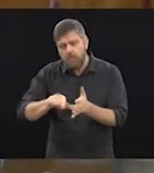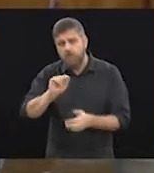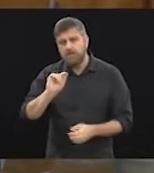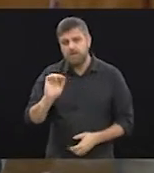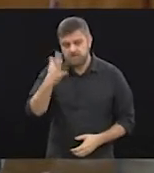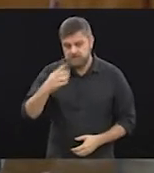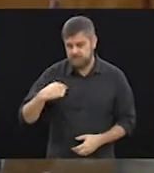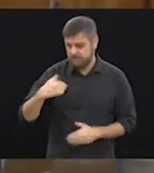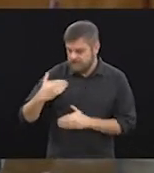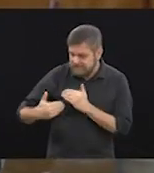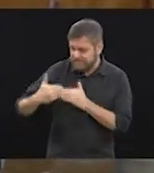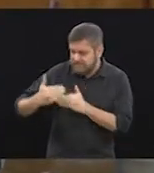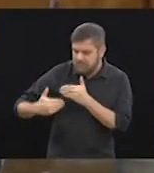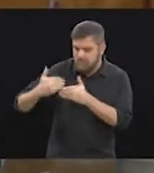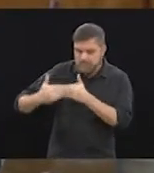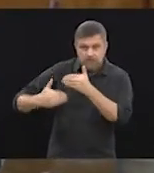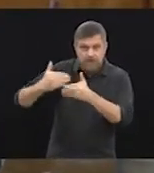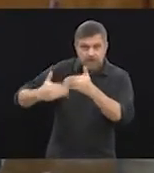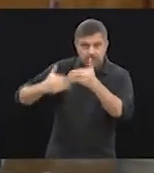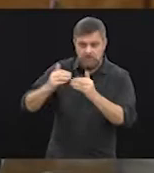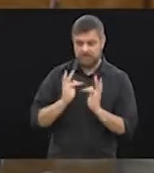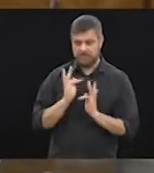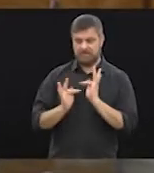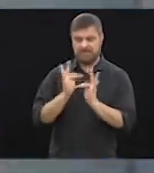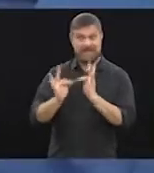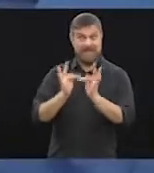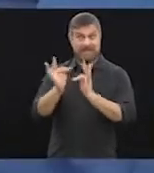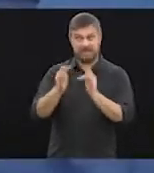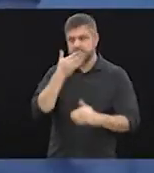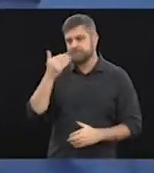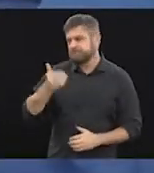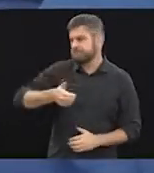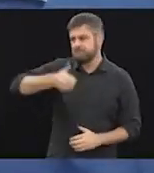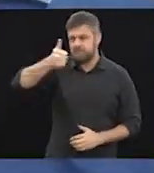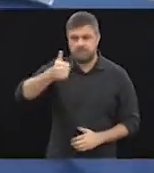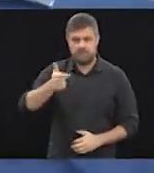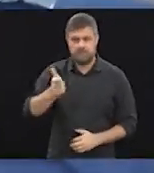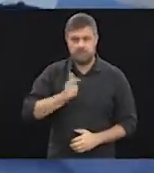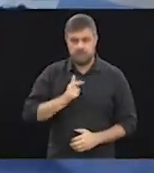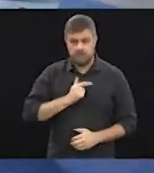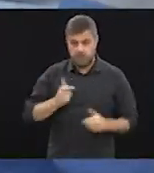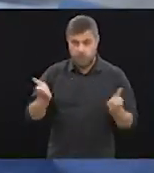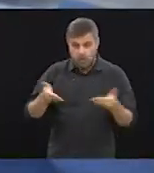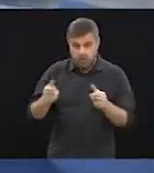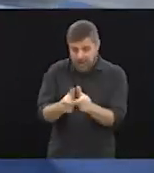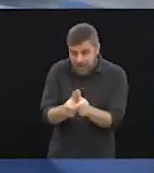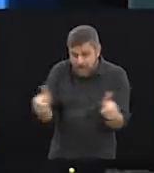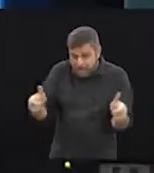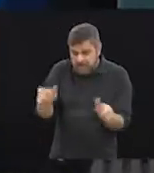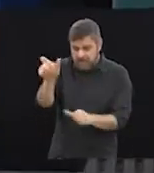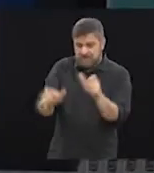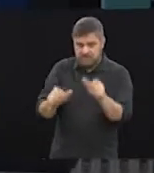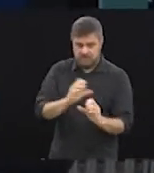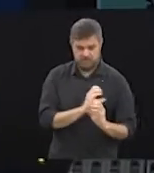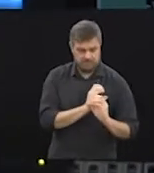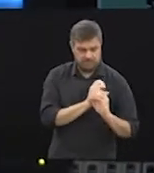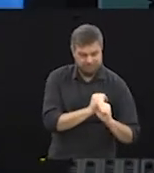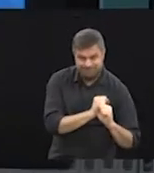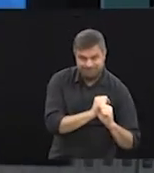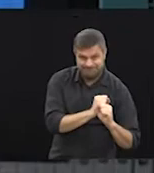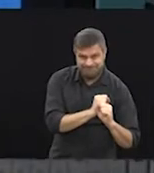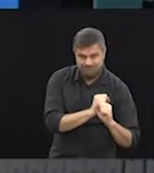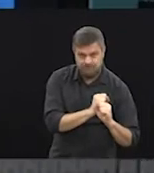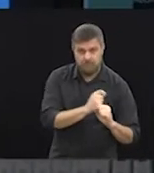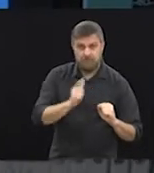Depois disso, nós fomos melhorando cada vez mais a nossa técnica. Hoje, nós tratamos, a grande maioria das pessoas com entupimento de